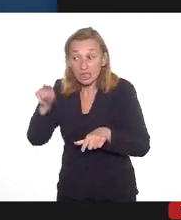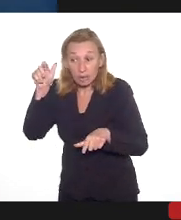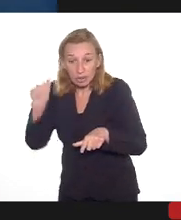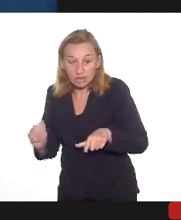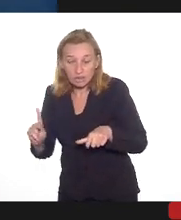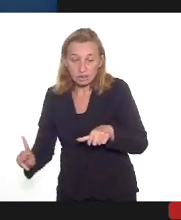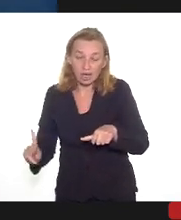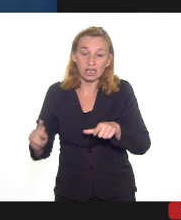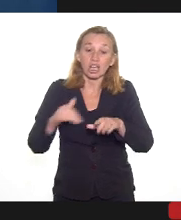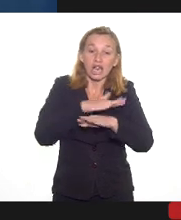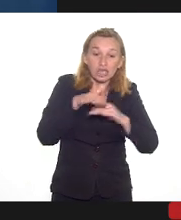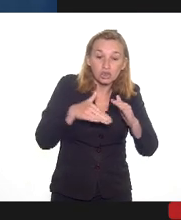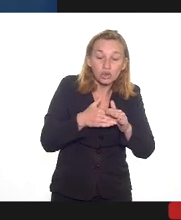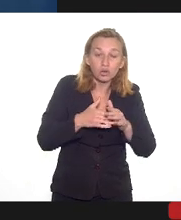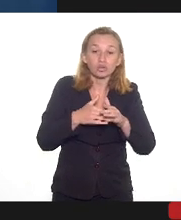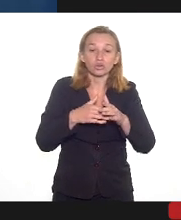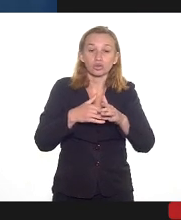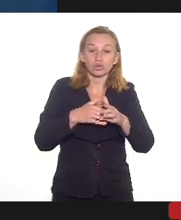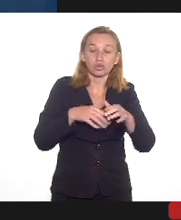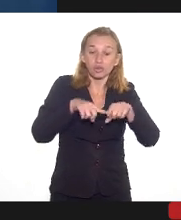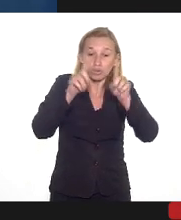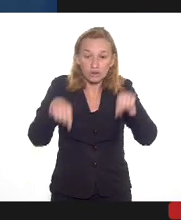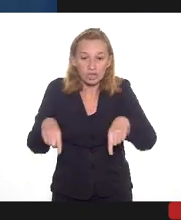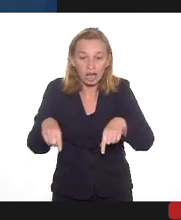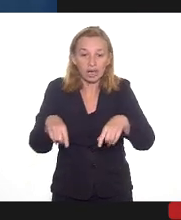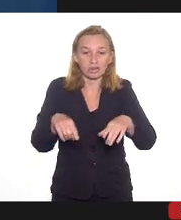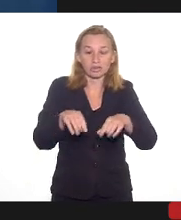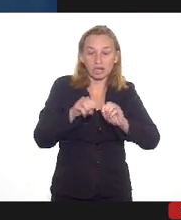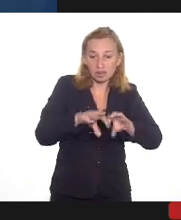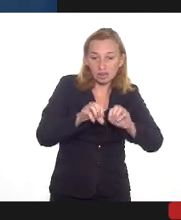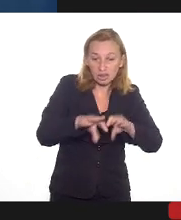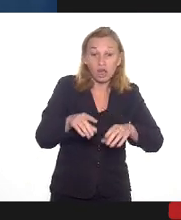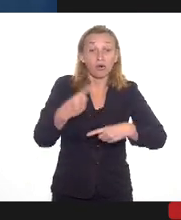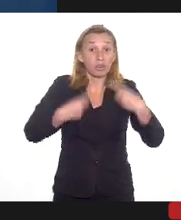os funcionários. Porque a política que está sendo colocada até o